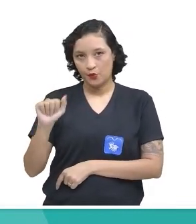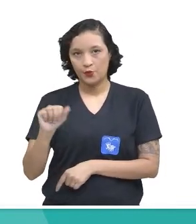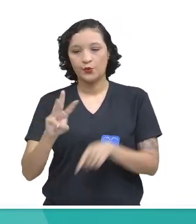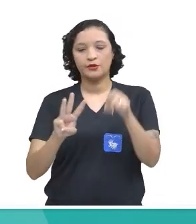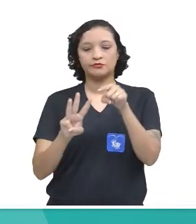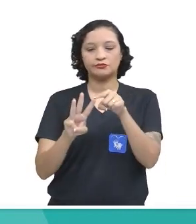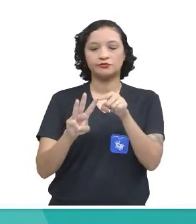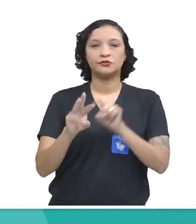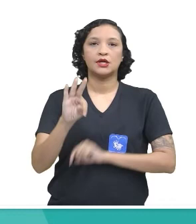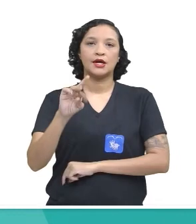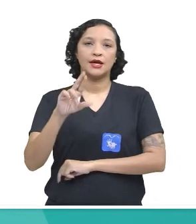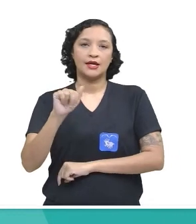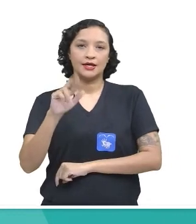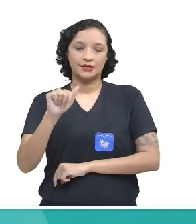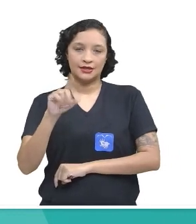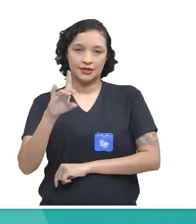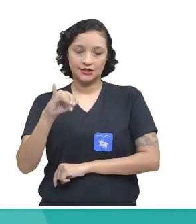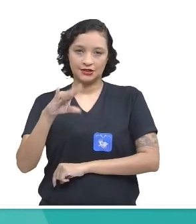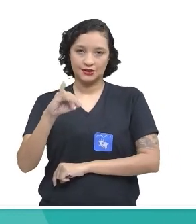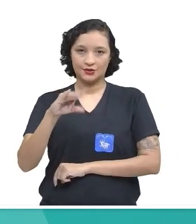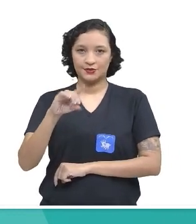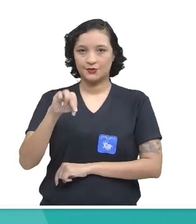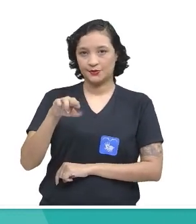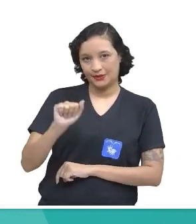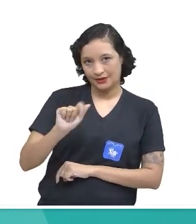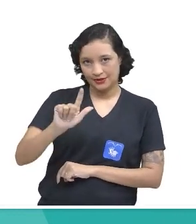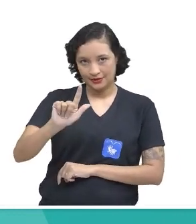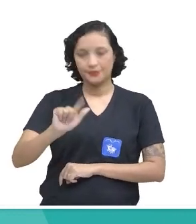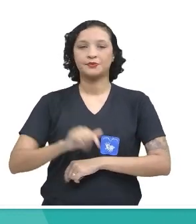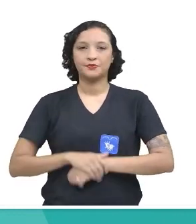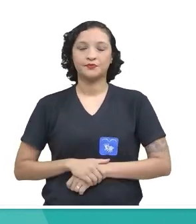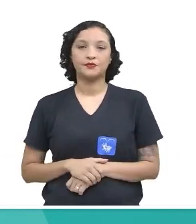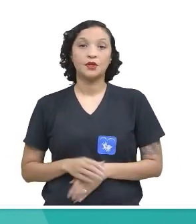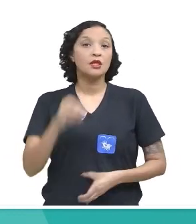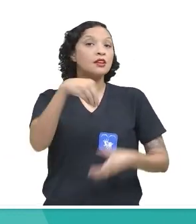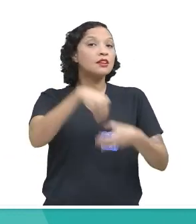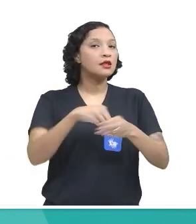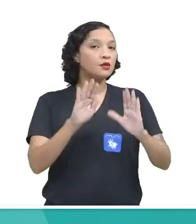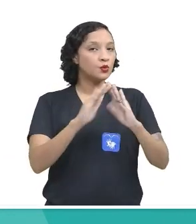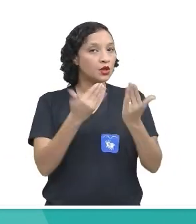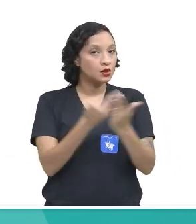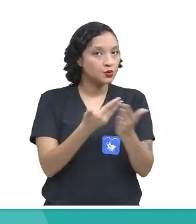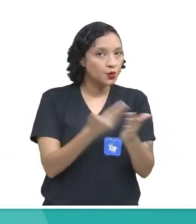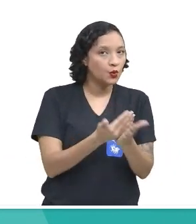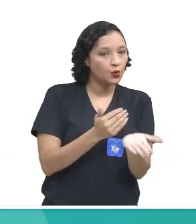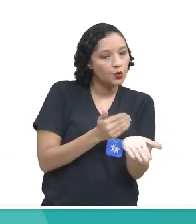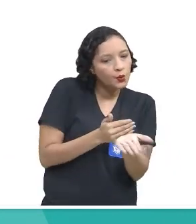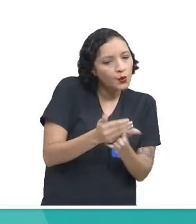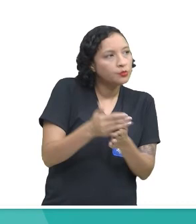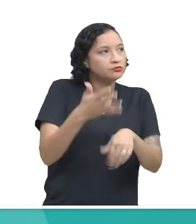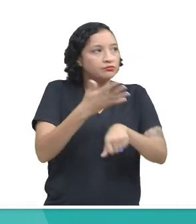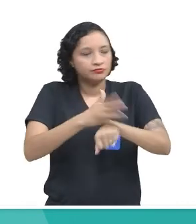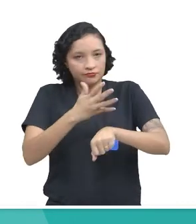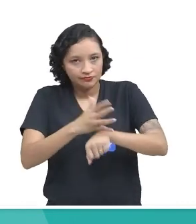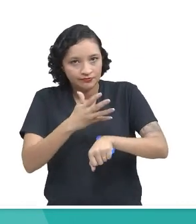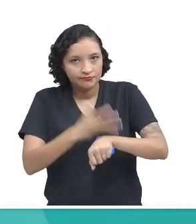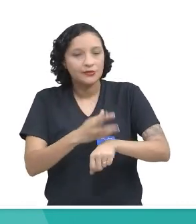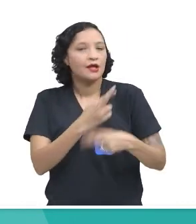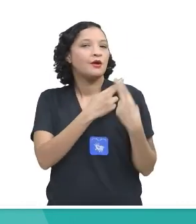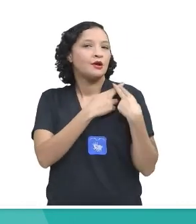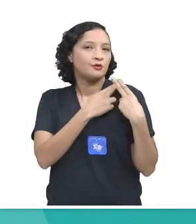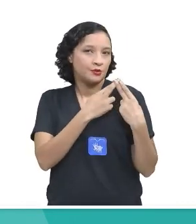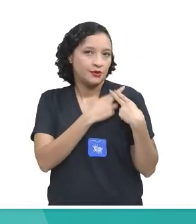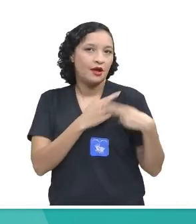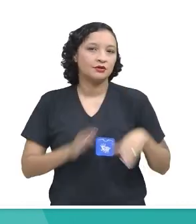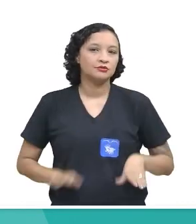começou, né, a história dessas cirandas começou dentro das escolas, né? Então, as escolas eram responsáveis pela